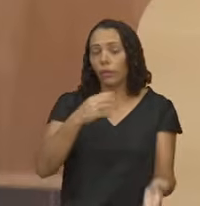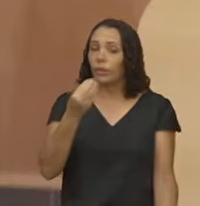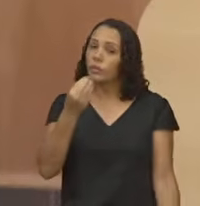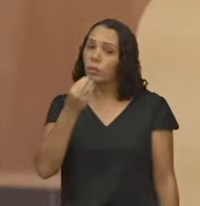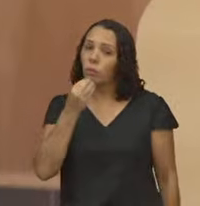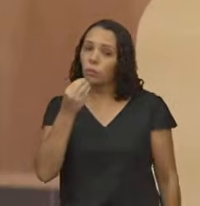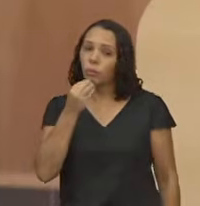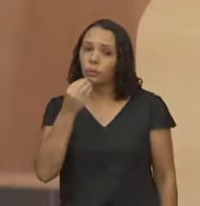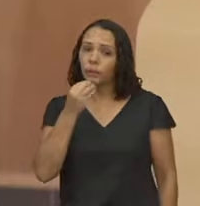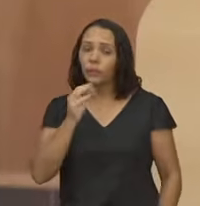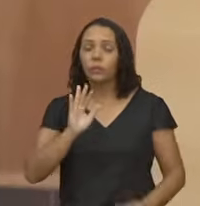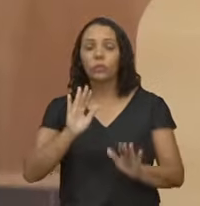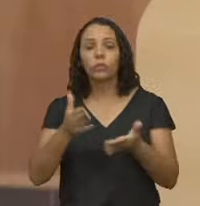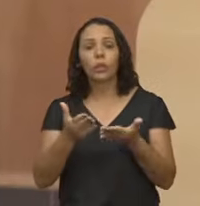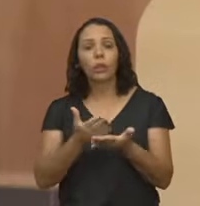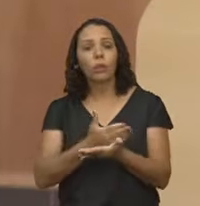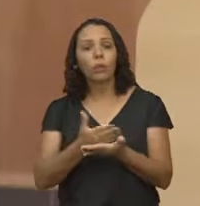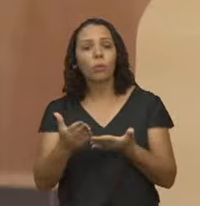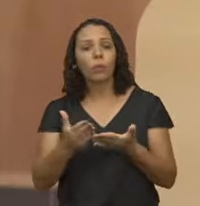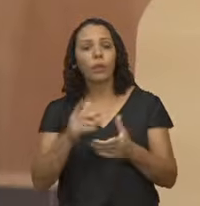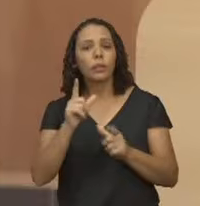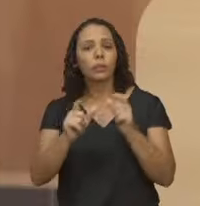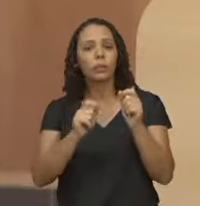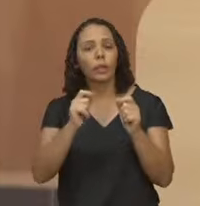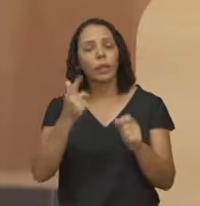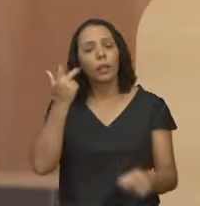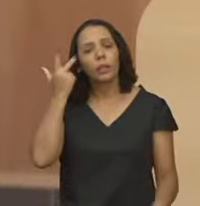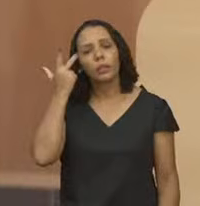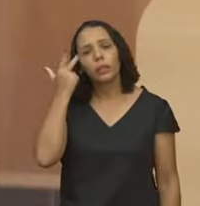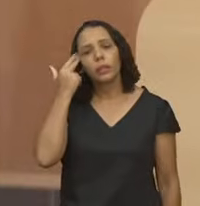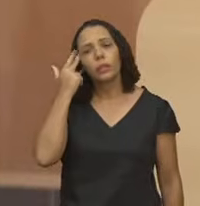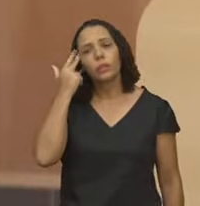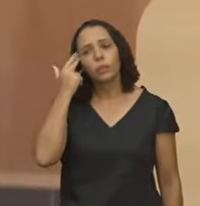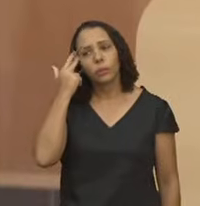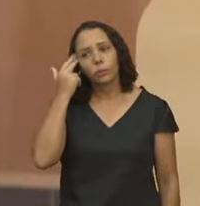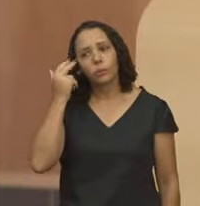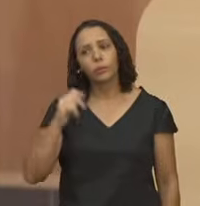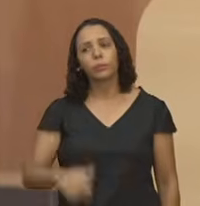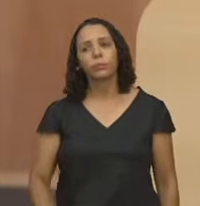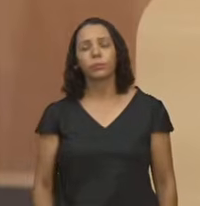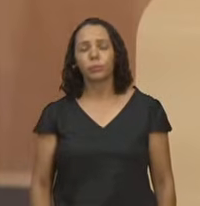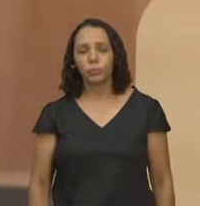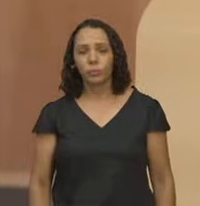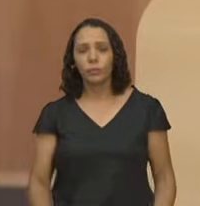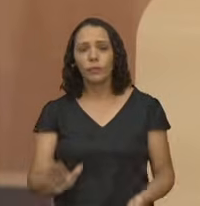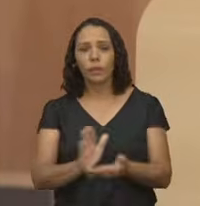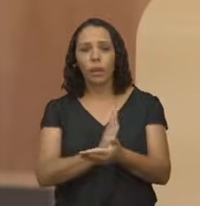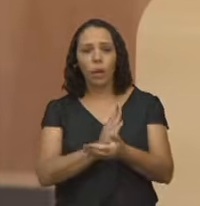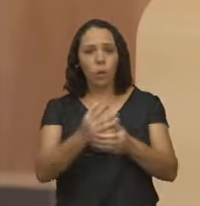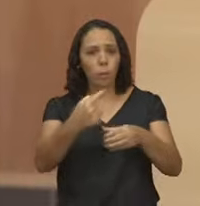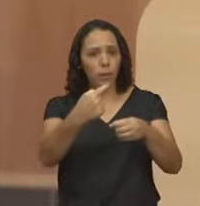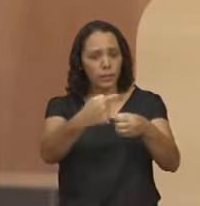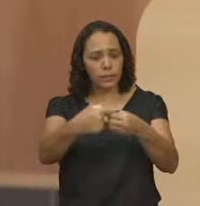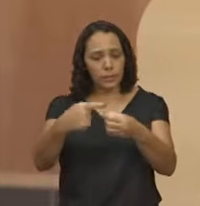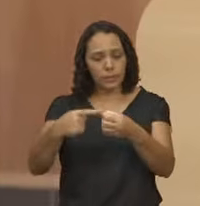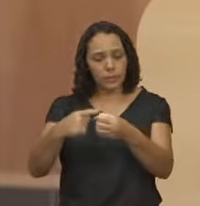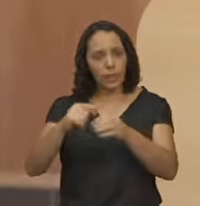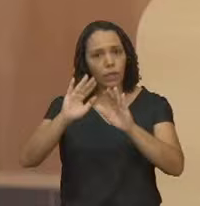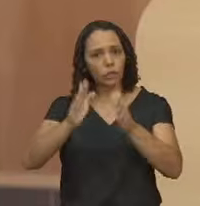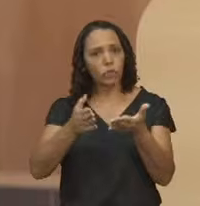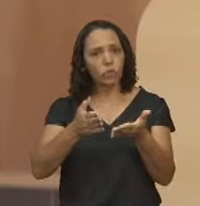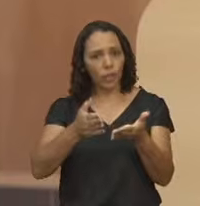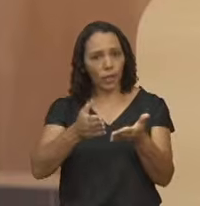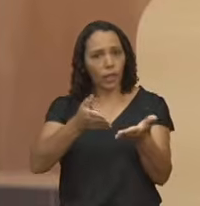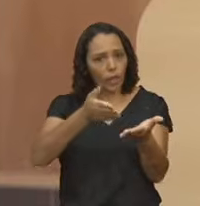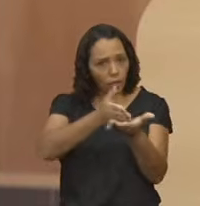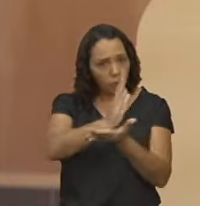nosso dia a dia, assim, da nossa realidade. Alguns municípios já aprovaram isso, inclusive, né? Um vizinho